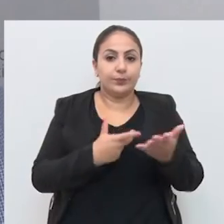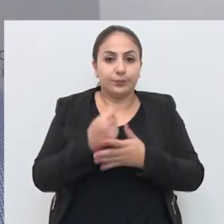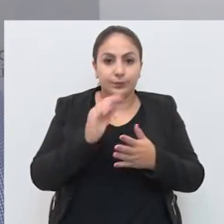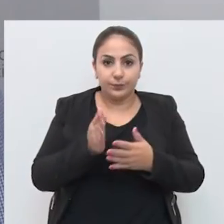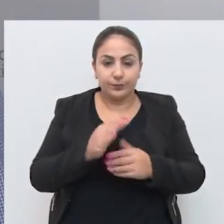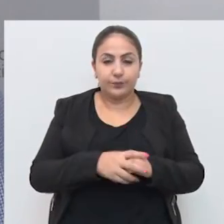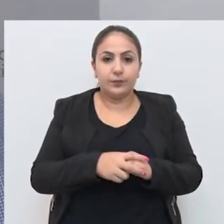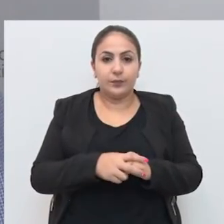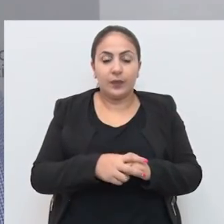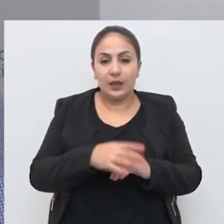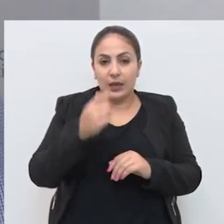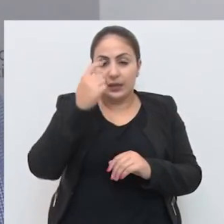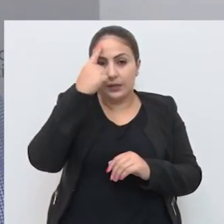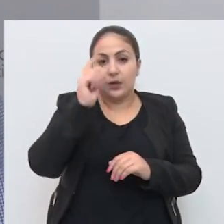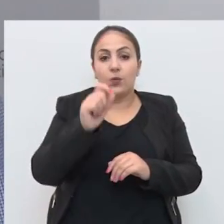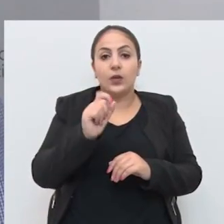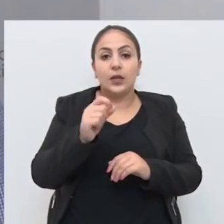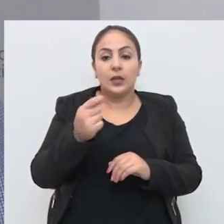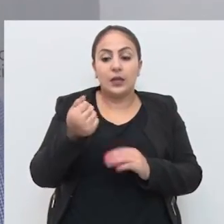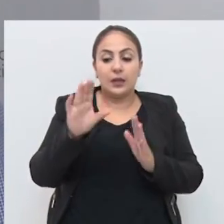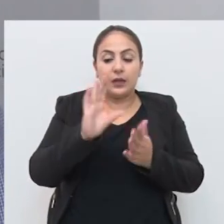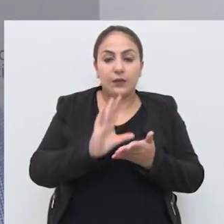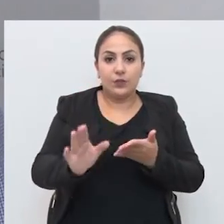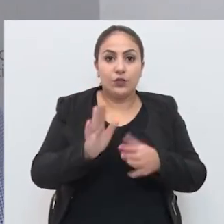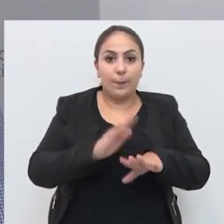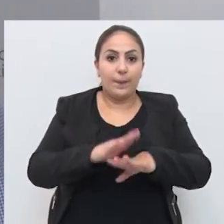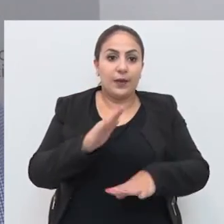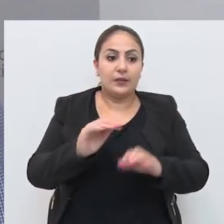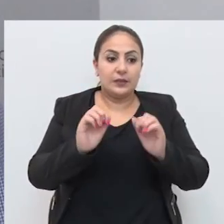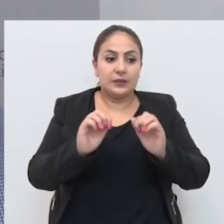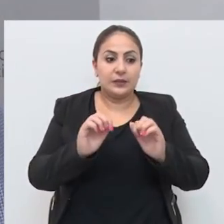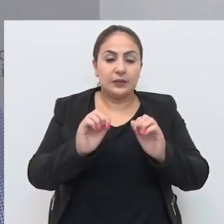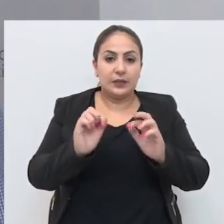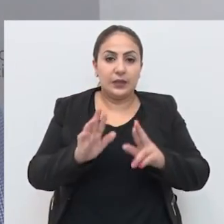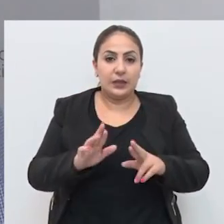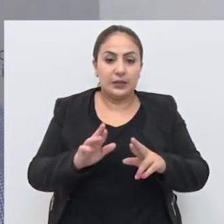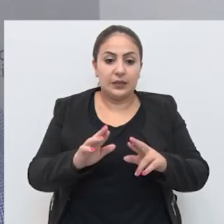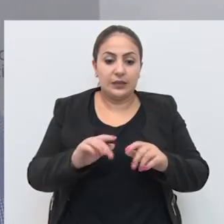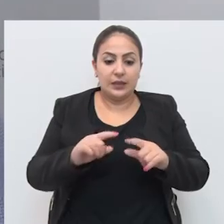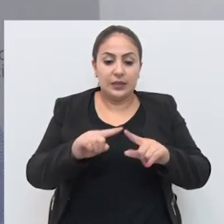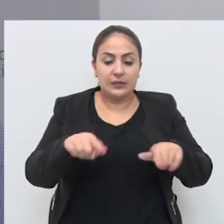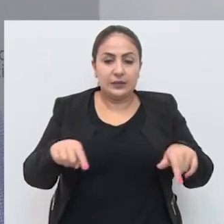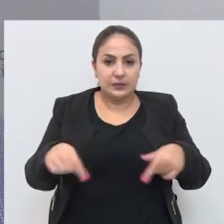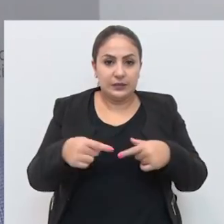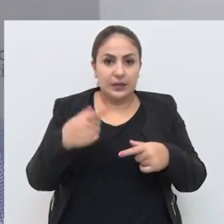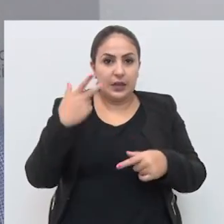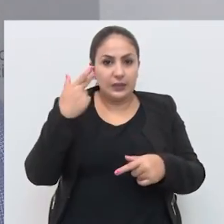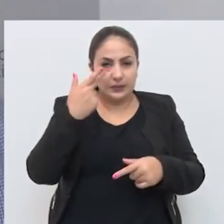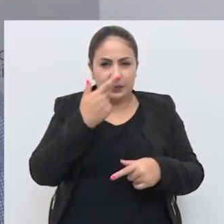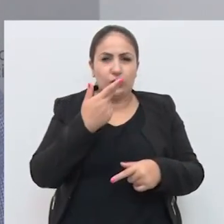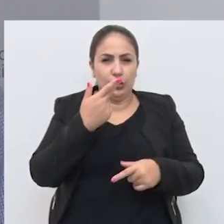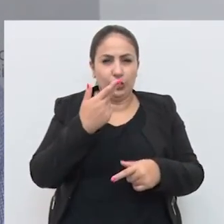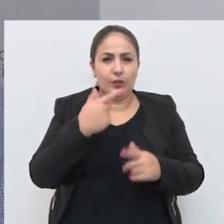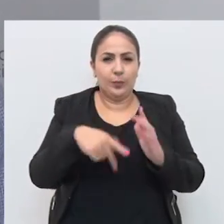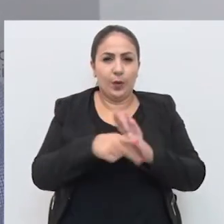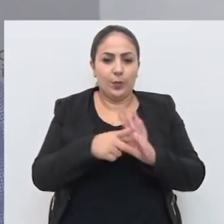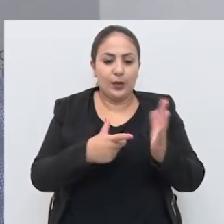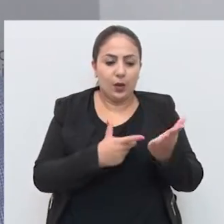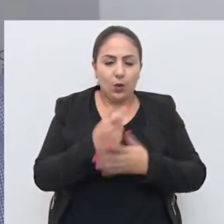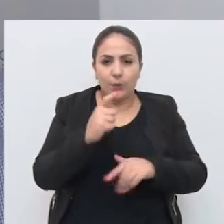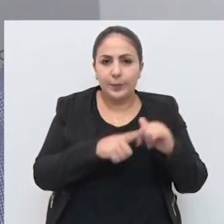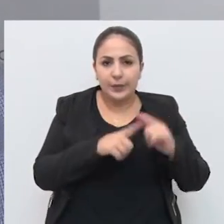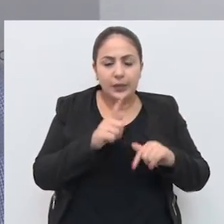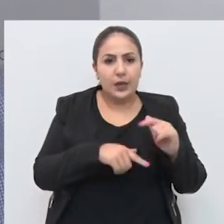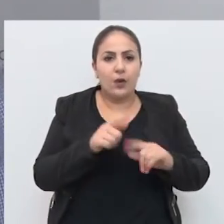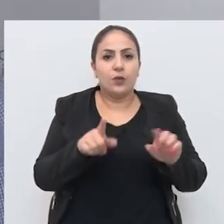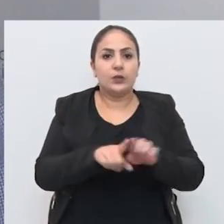comprados. E a ideia é que investir mais nas salas cirúrgicas, nos ambientes cirúrgicos, né, tanto na compra